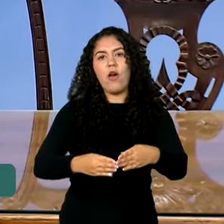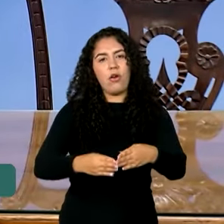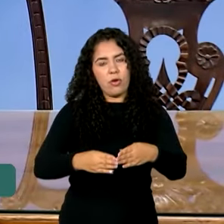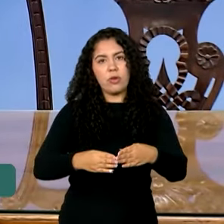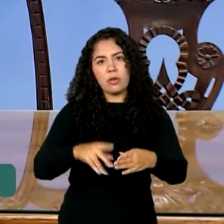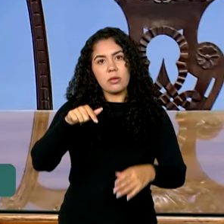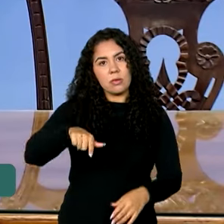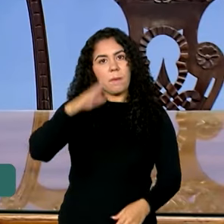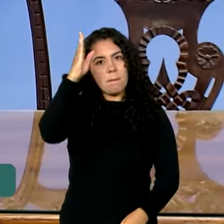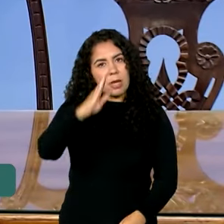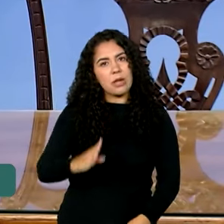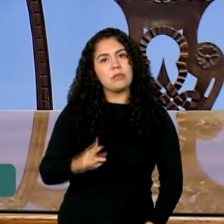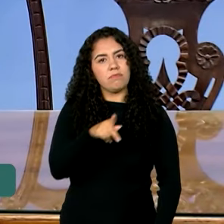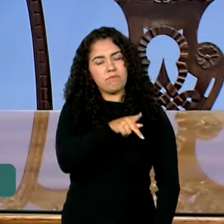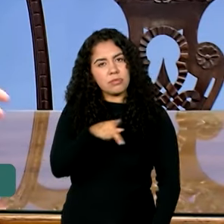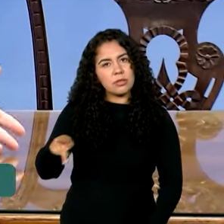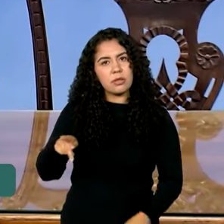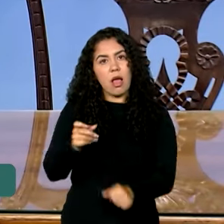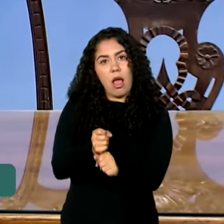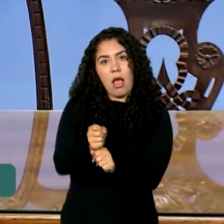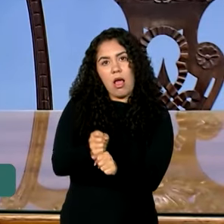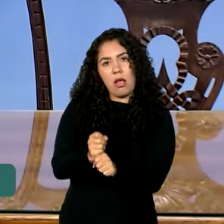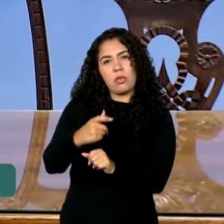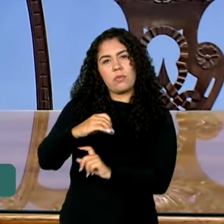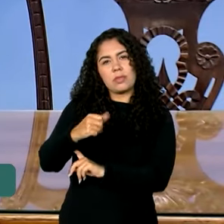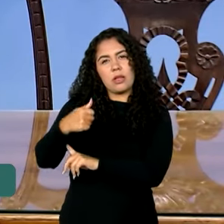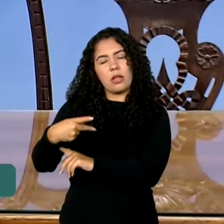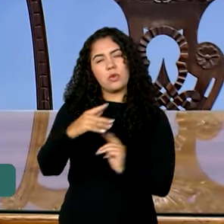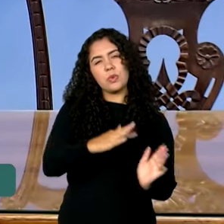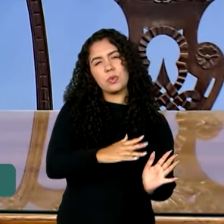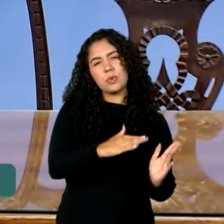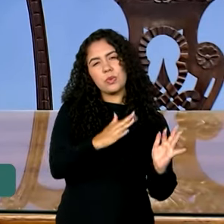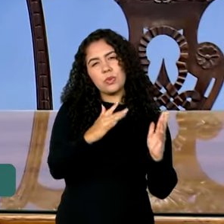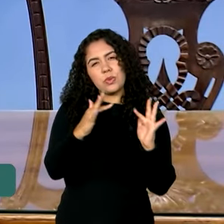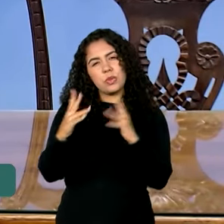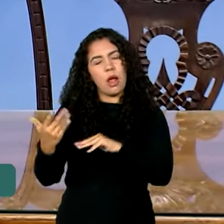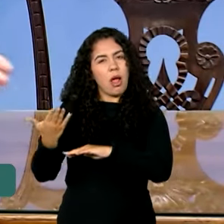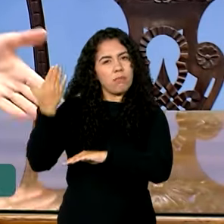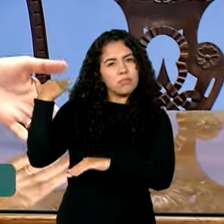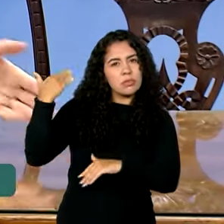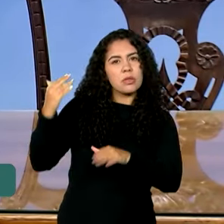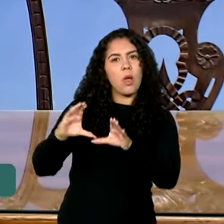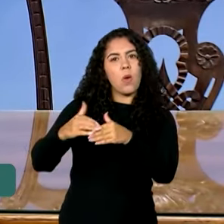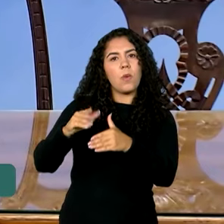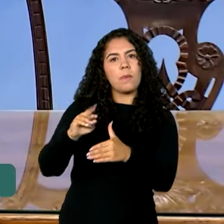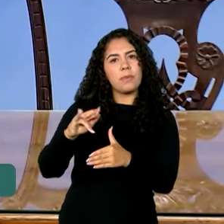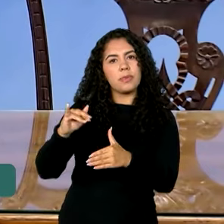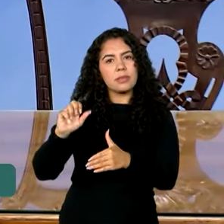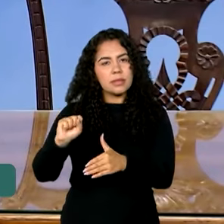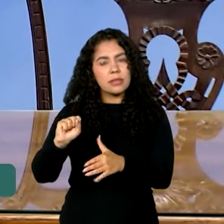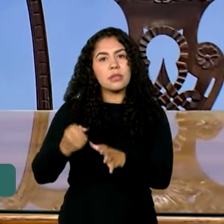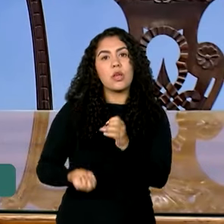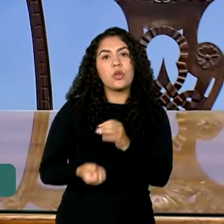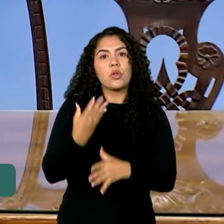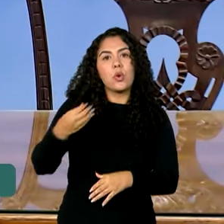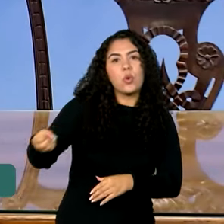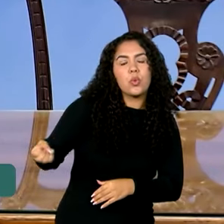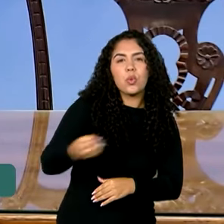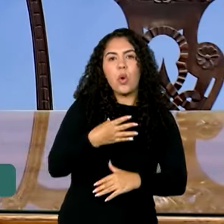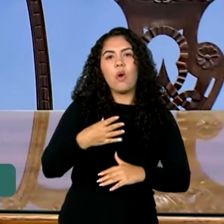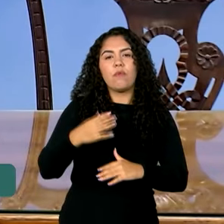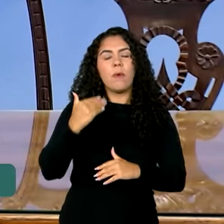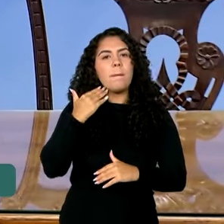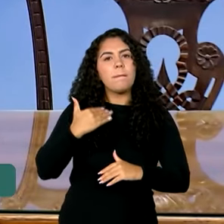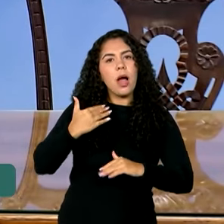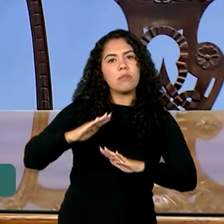presidência brasileira. Em 2014, durante a presidência brasileira do BRICS, foi criado o novo Banco de Desenvolvimento e o